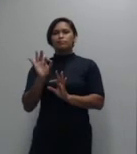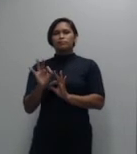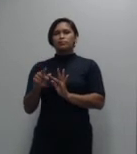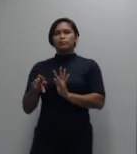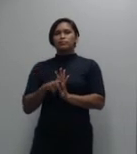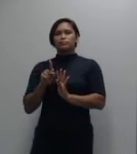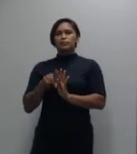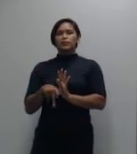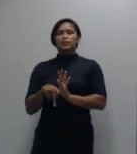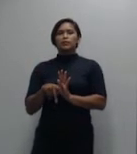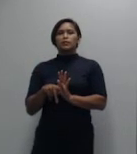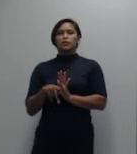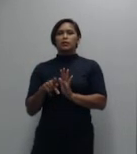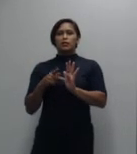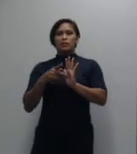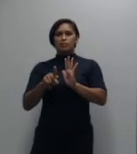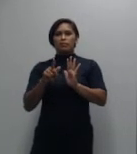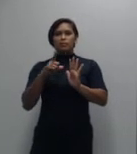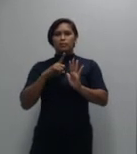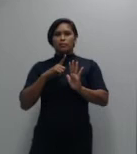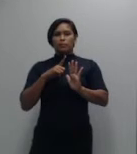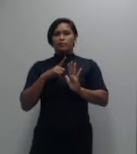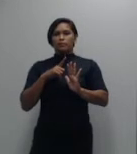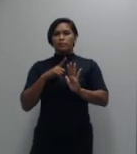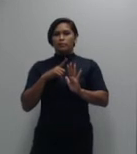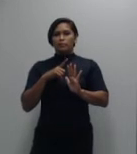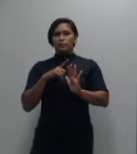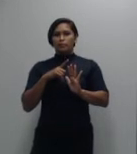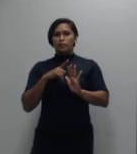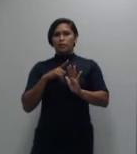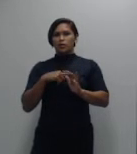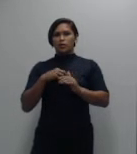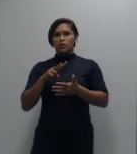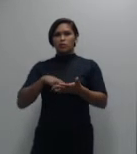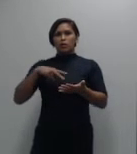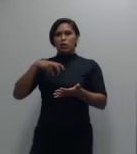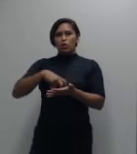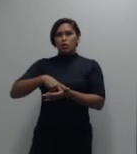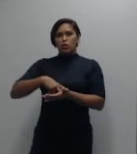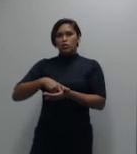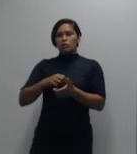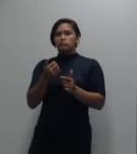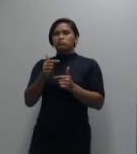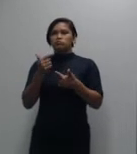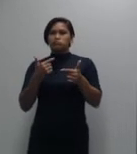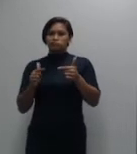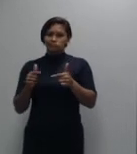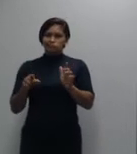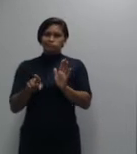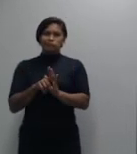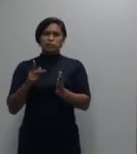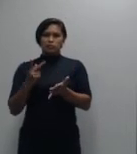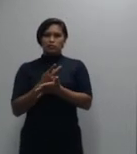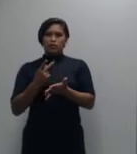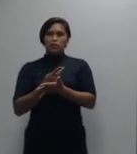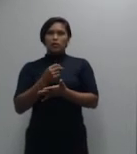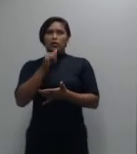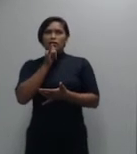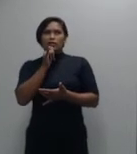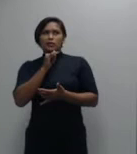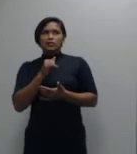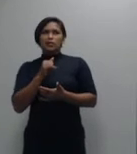em que a uma condenação de alguns infrator por exemplo das